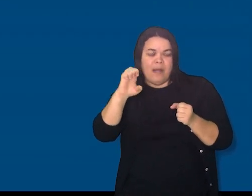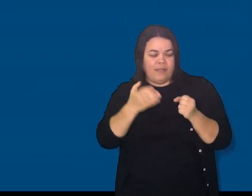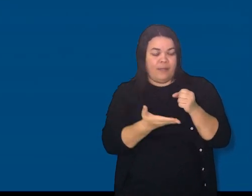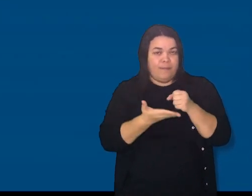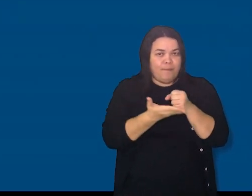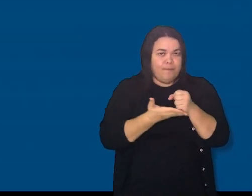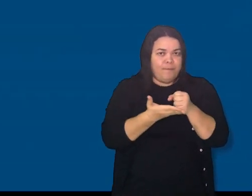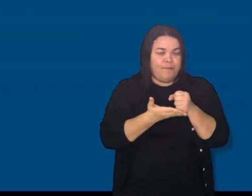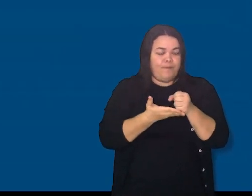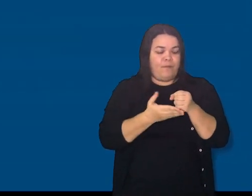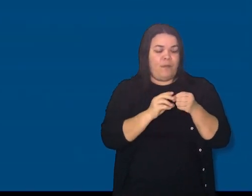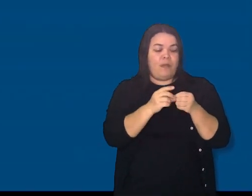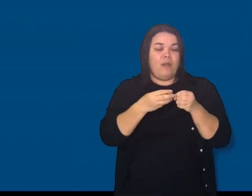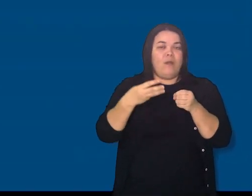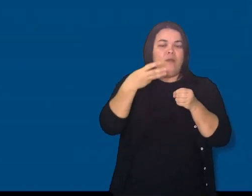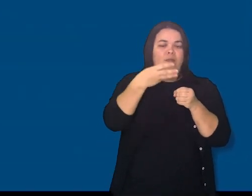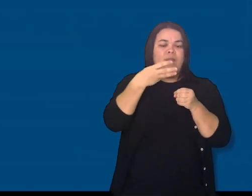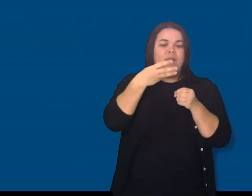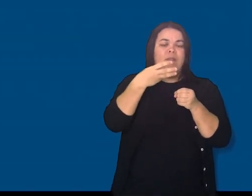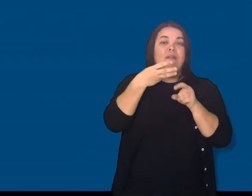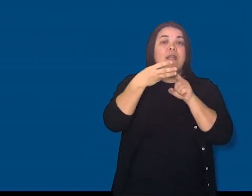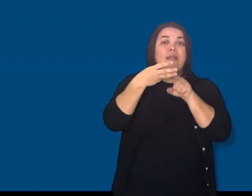base. 3